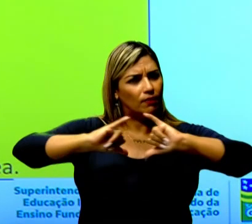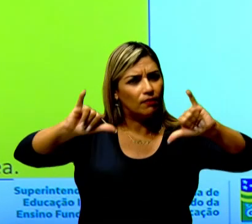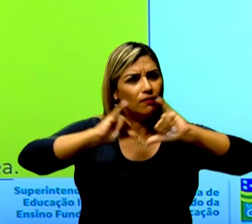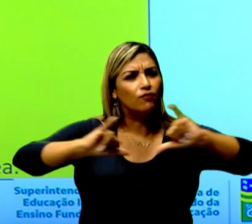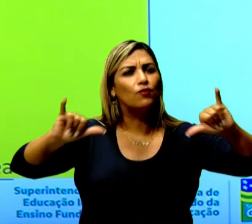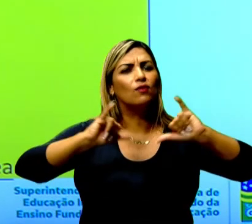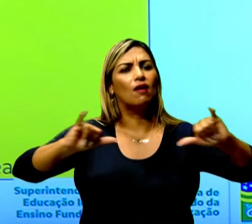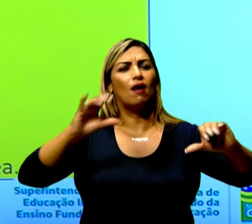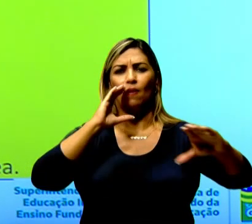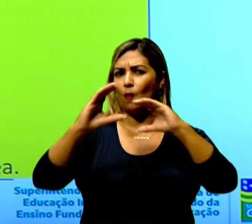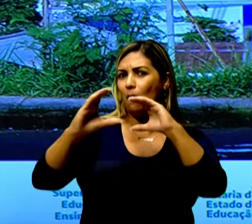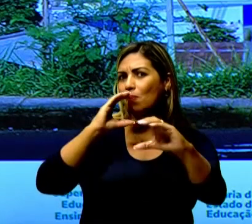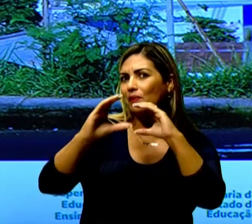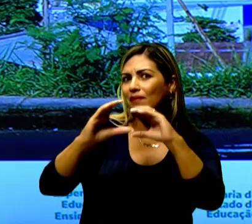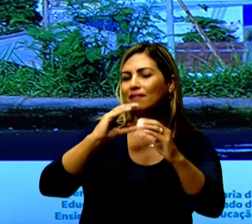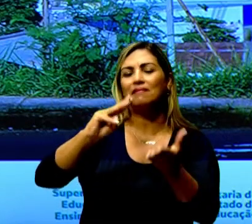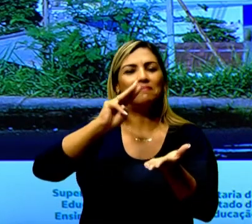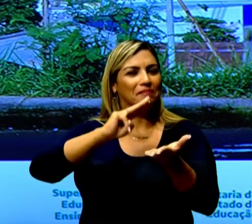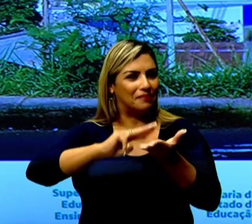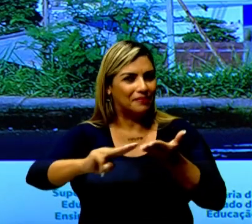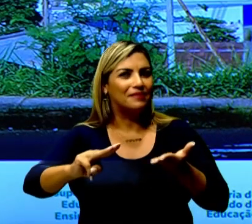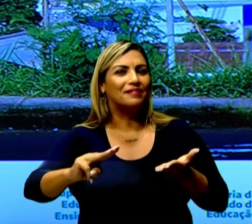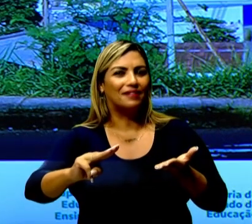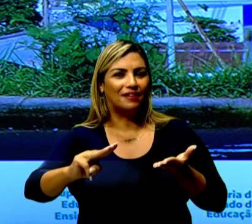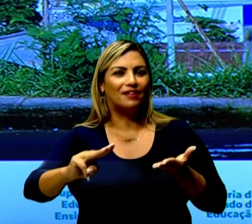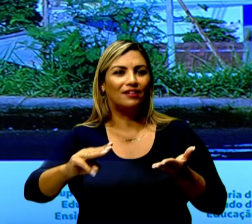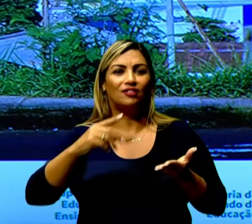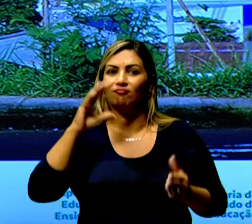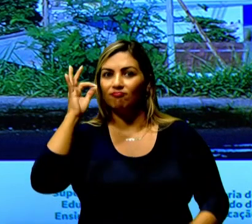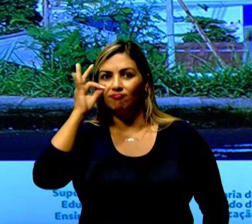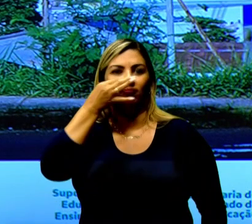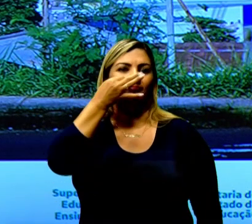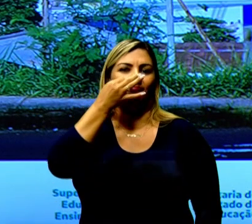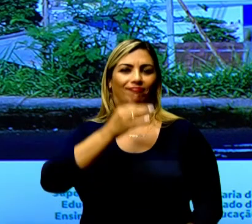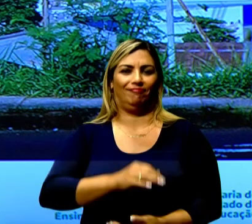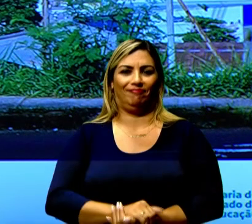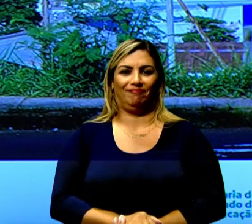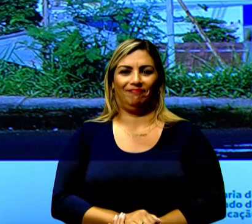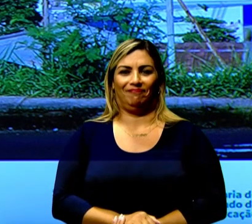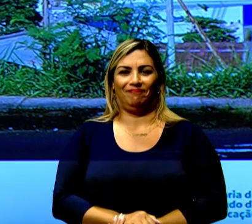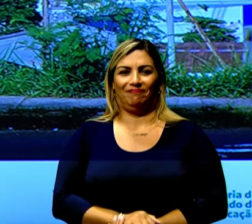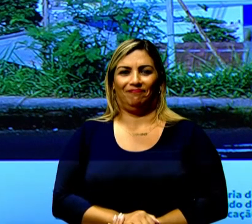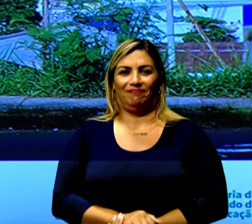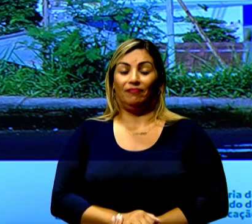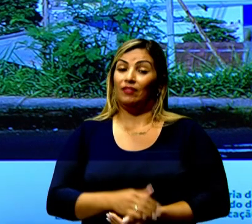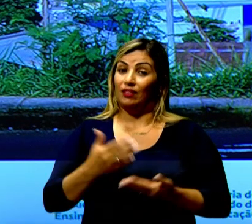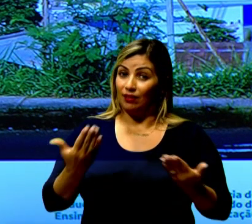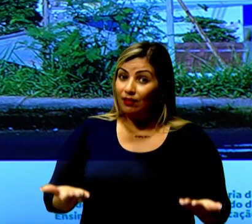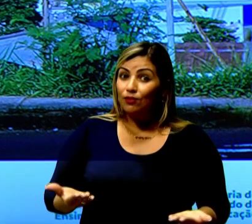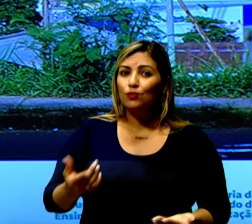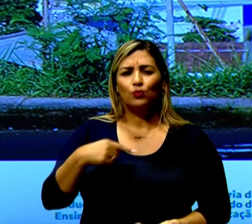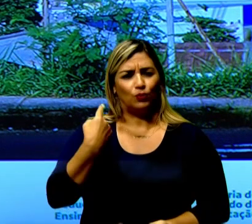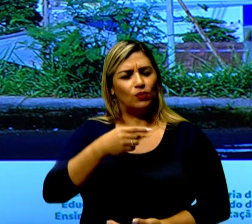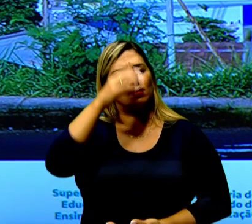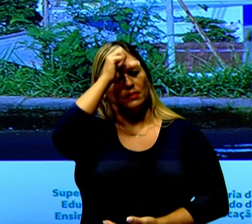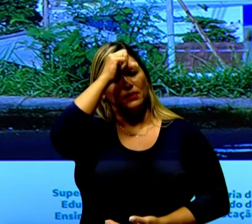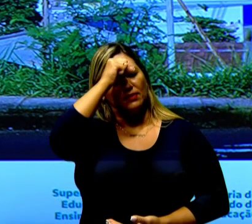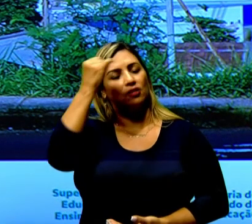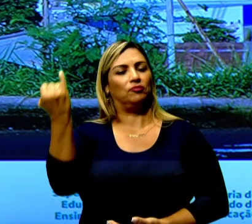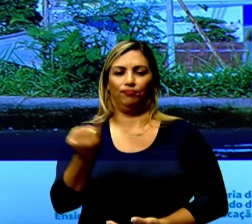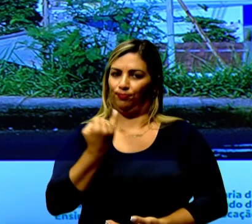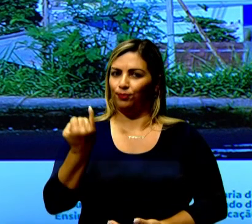de uma maneira praticamente instantânea e isso faz parte do nosso